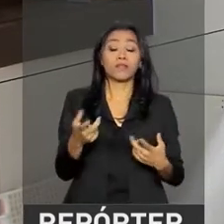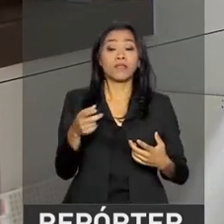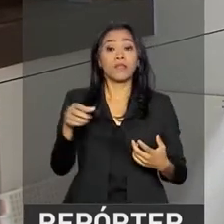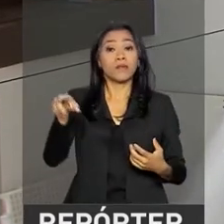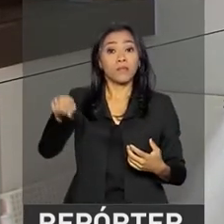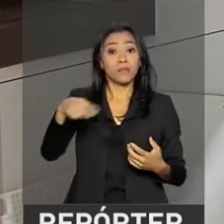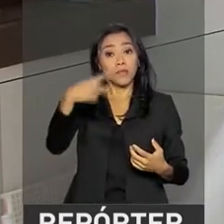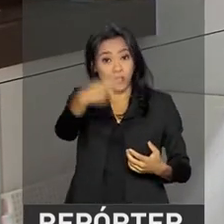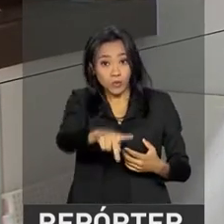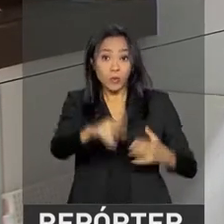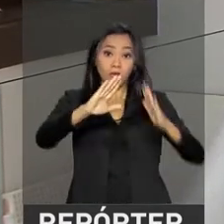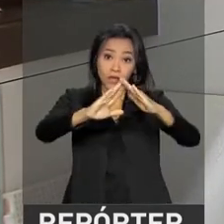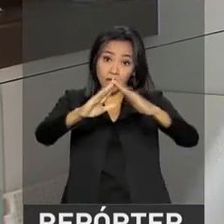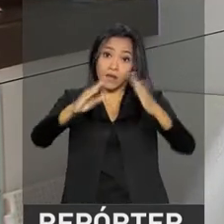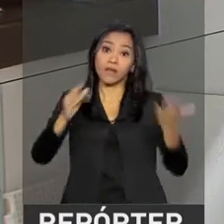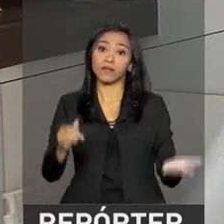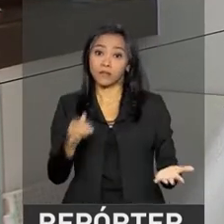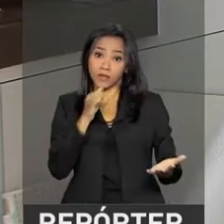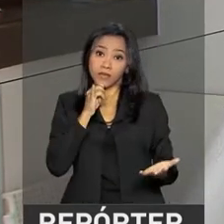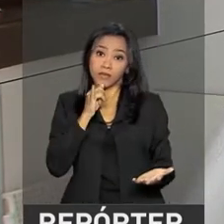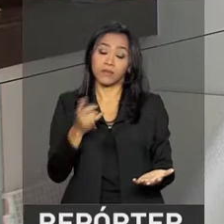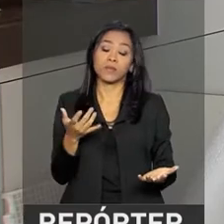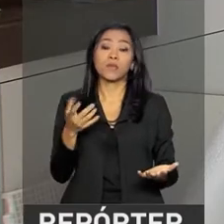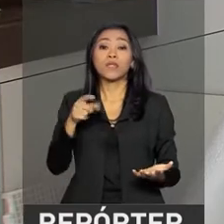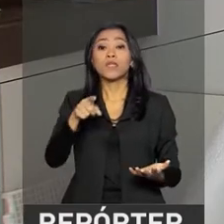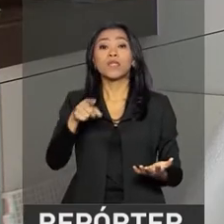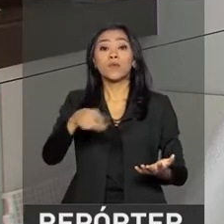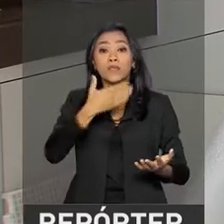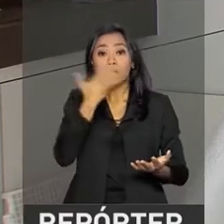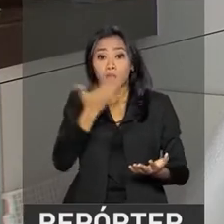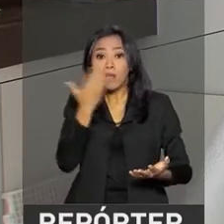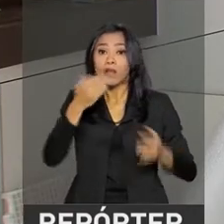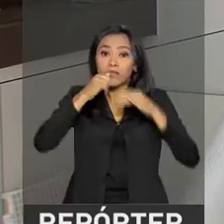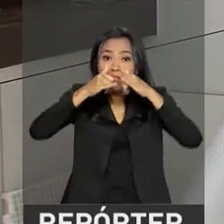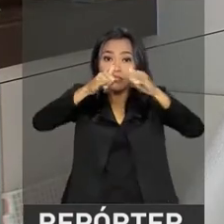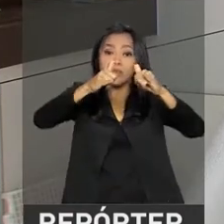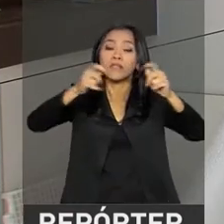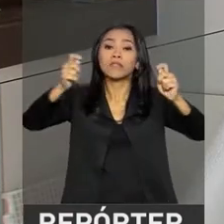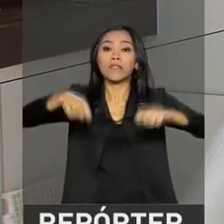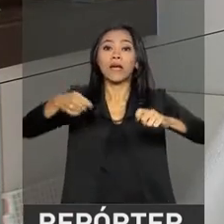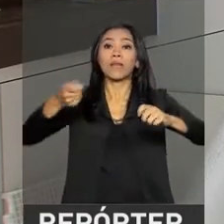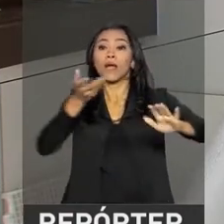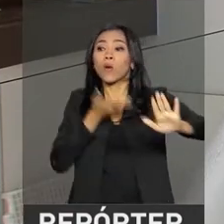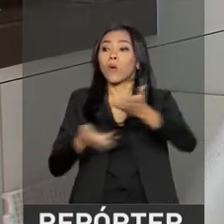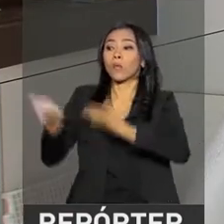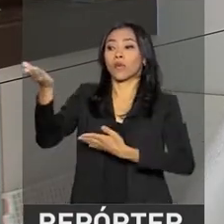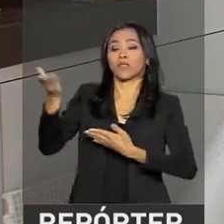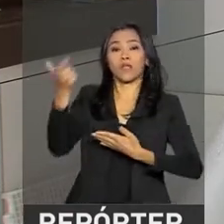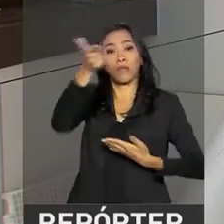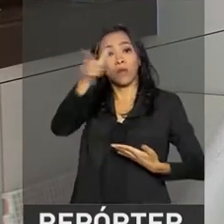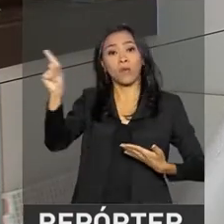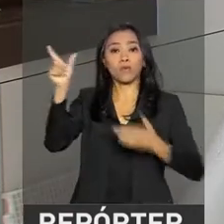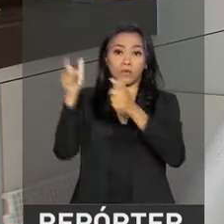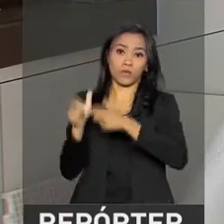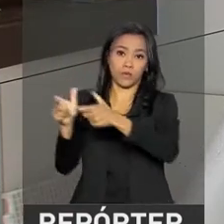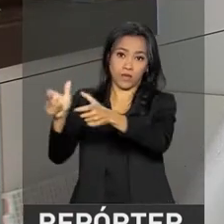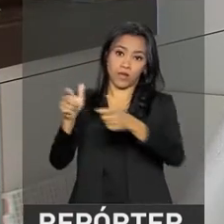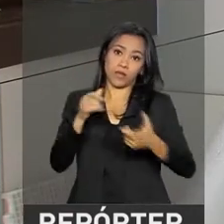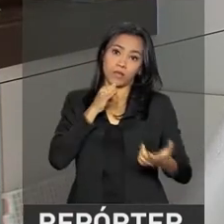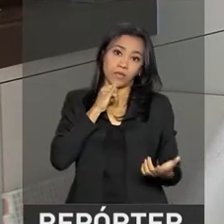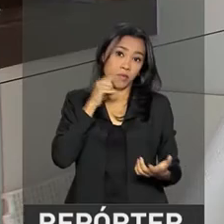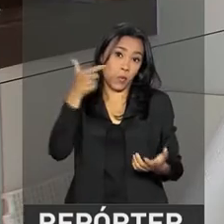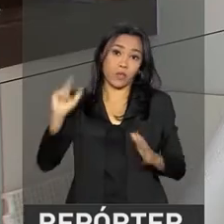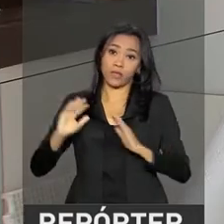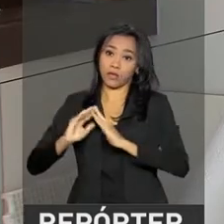gerada na sua própria residência por exemplo e o excedente de energia você pode compartilhar com outras unidades consumidoras como outra